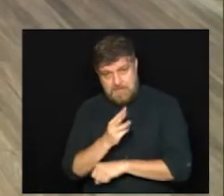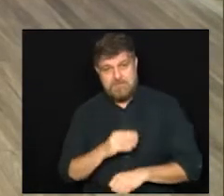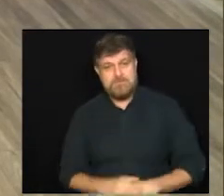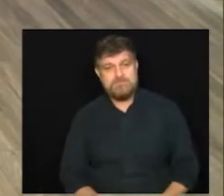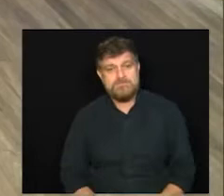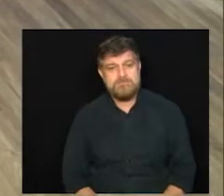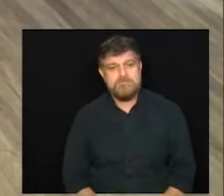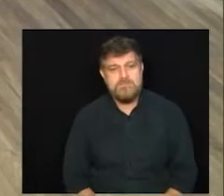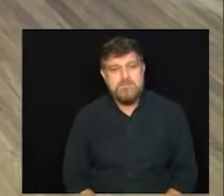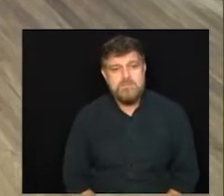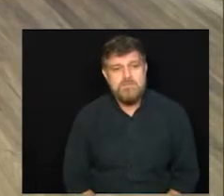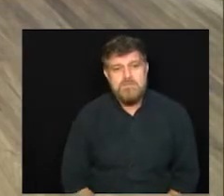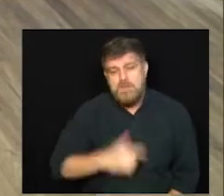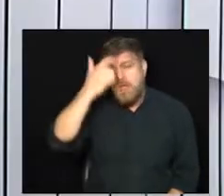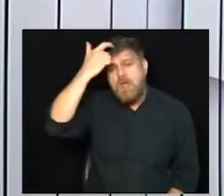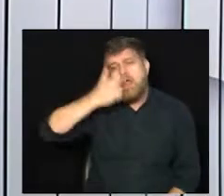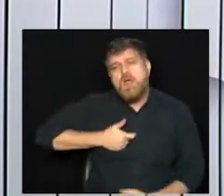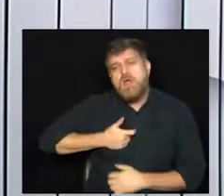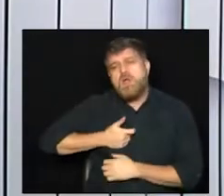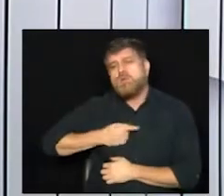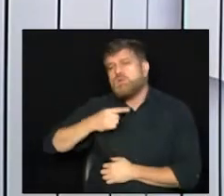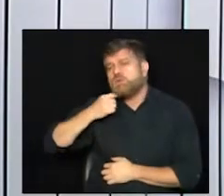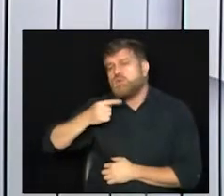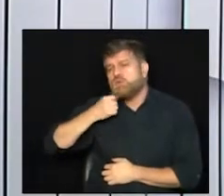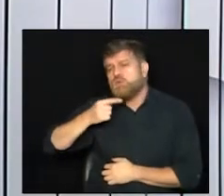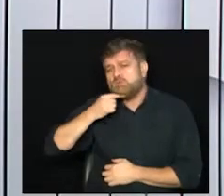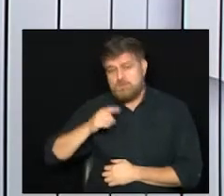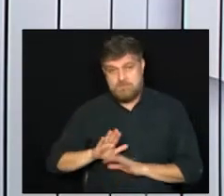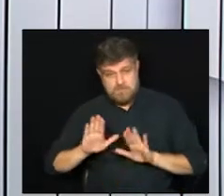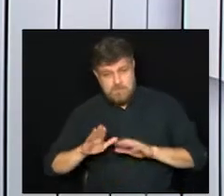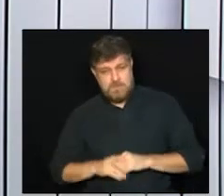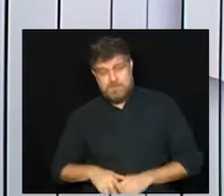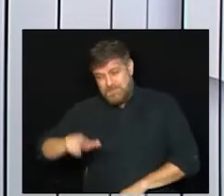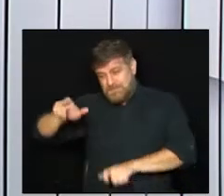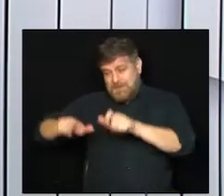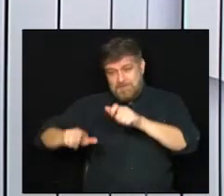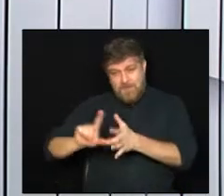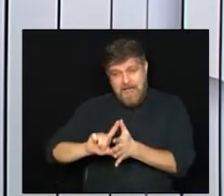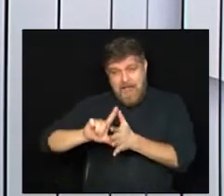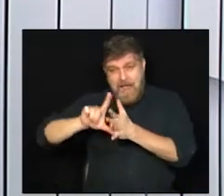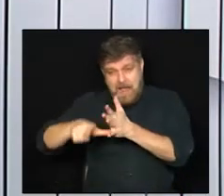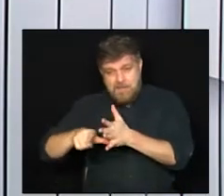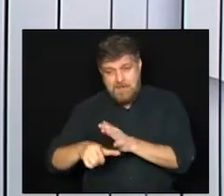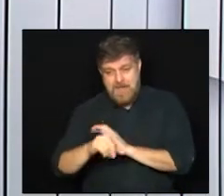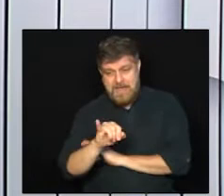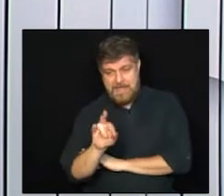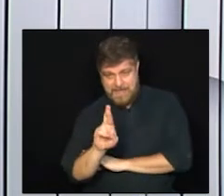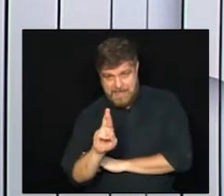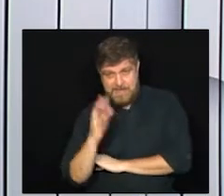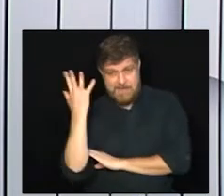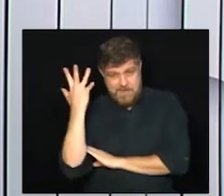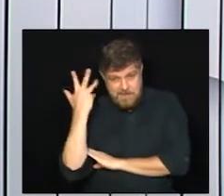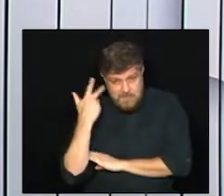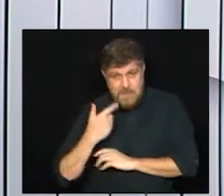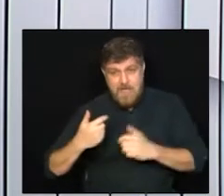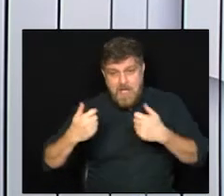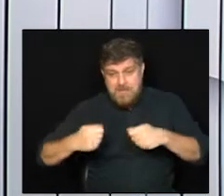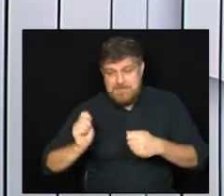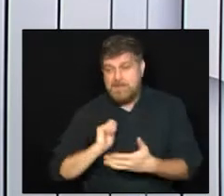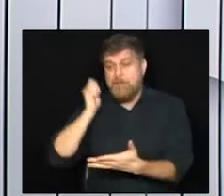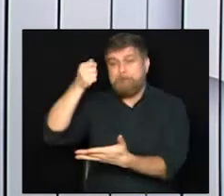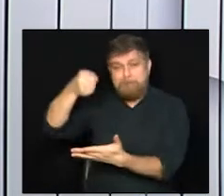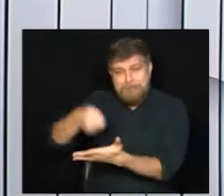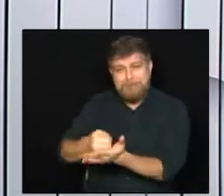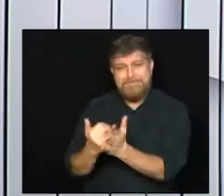978293776. A minha dúvida é a seguinte, tem muitas pessoas que após realizarem a declaração precisam pagar